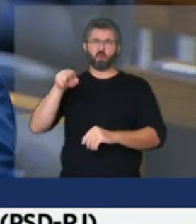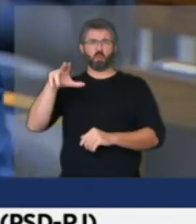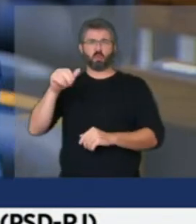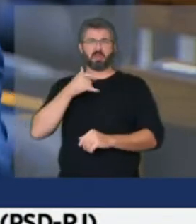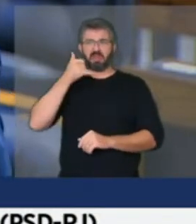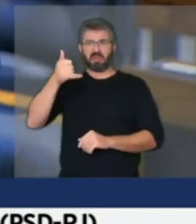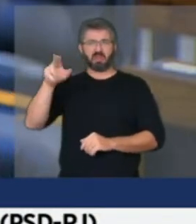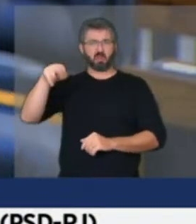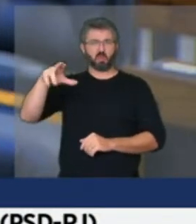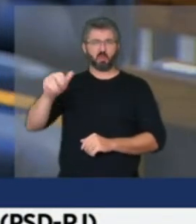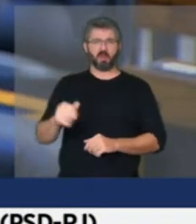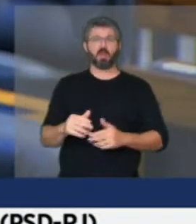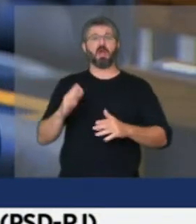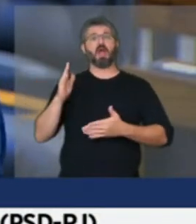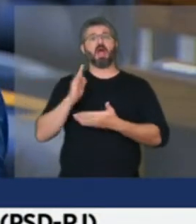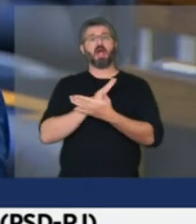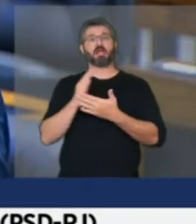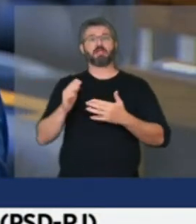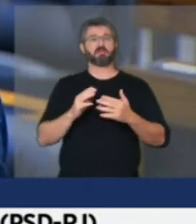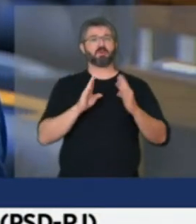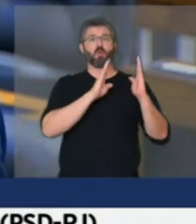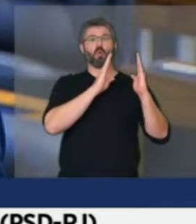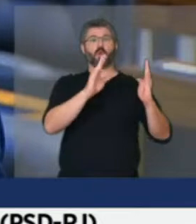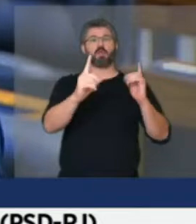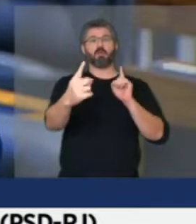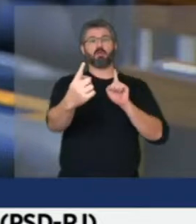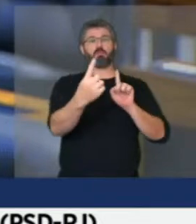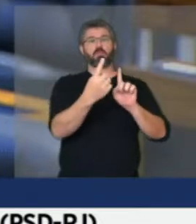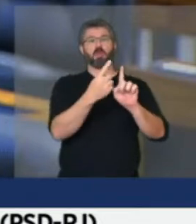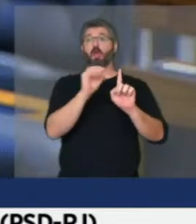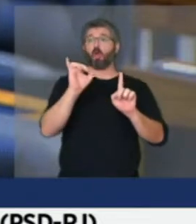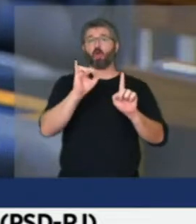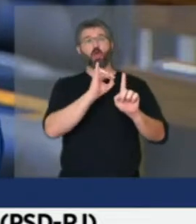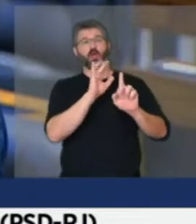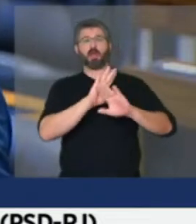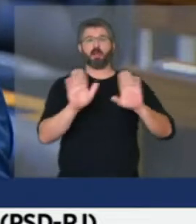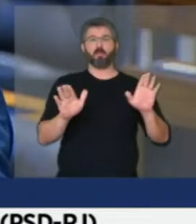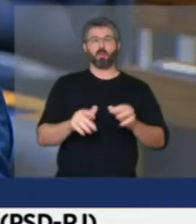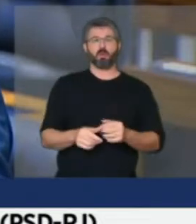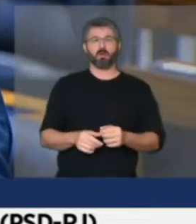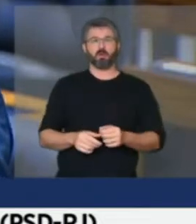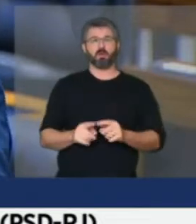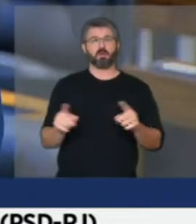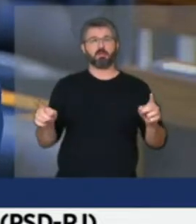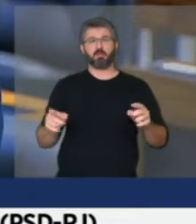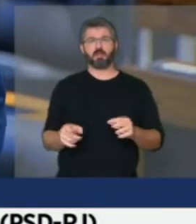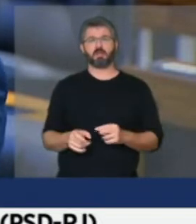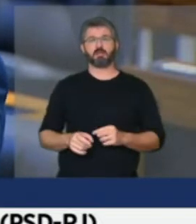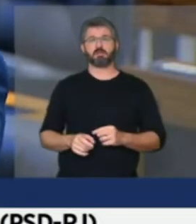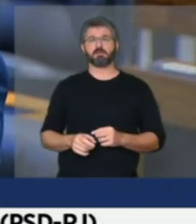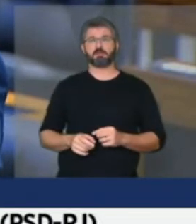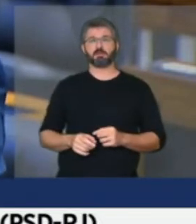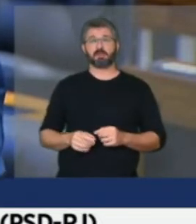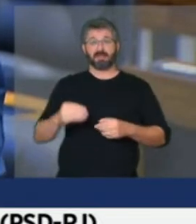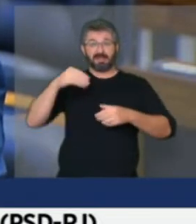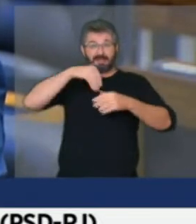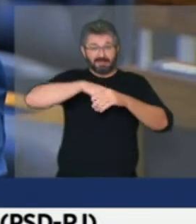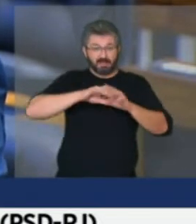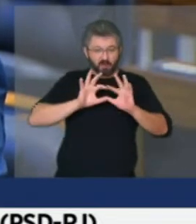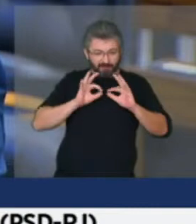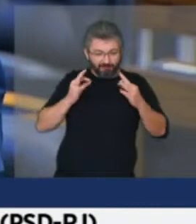ele, algumas vezes no corredor desta casa. Mas não se justifica, dentro do seio daquele